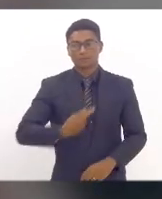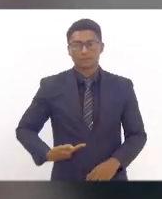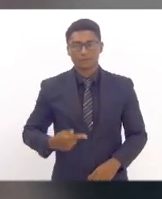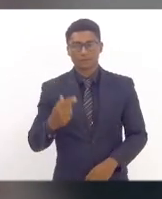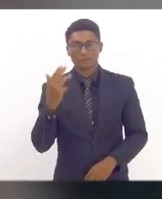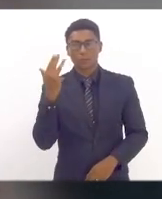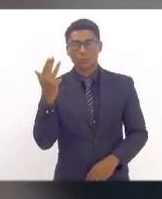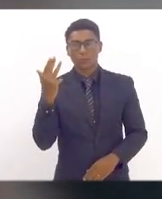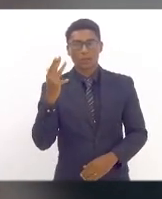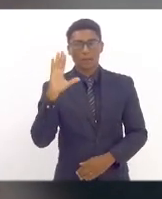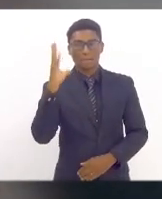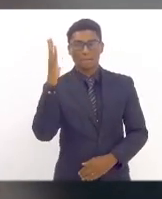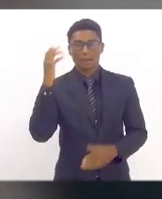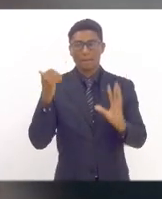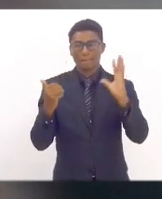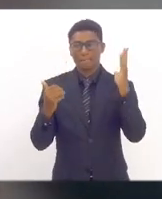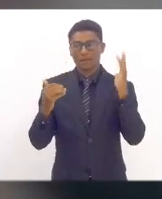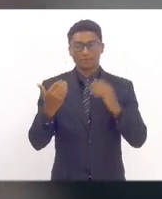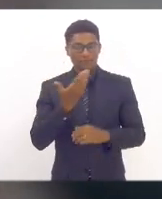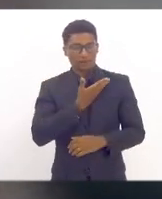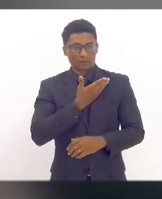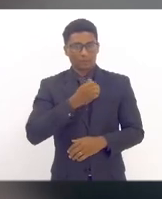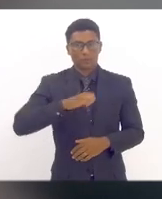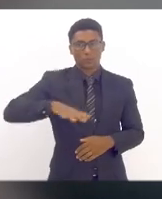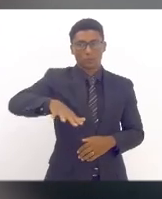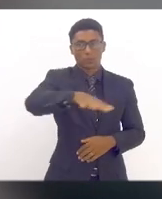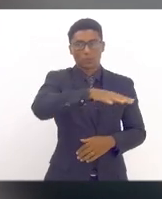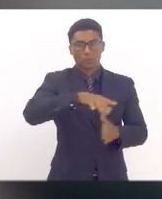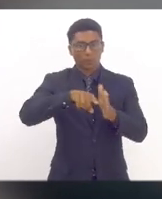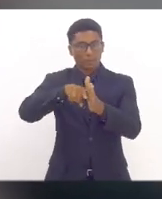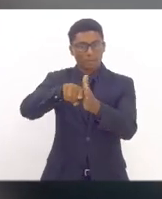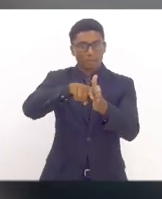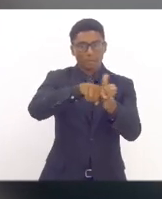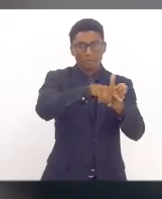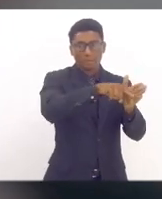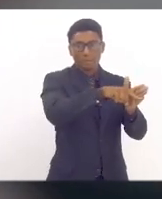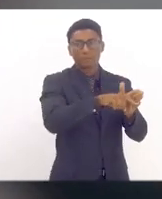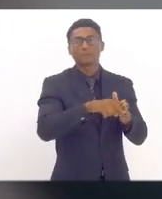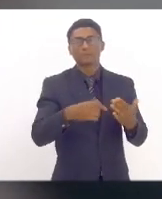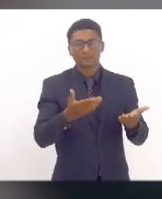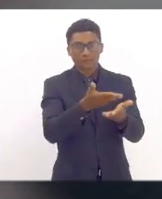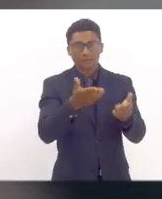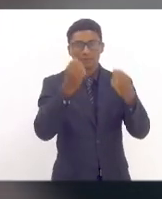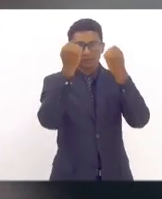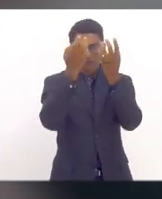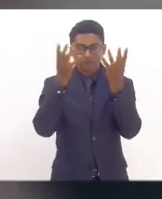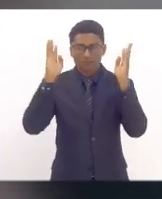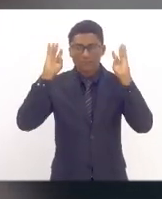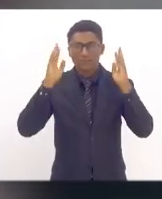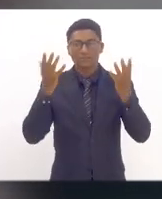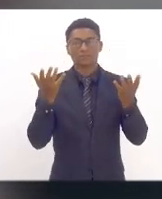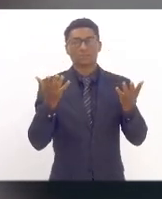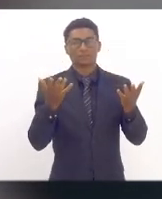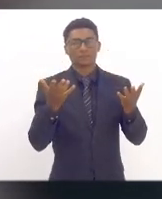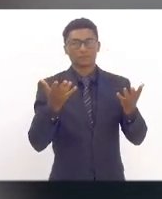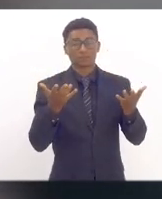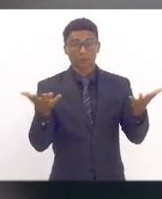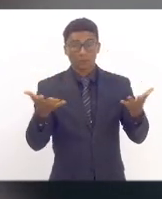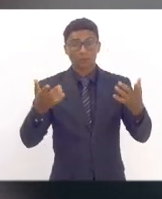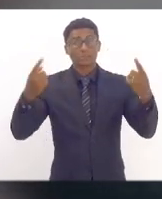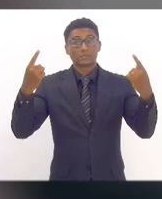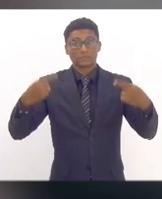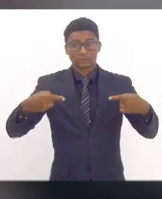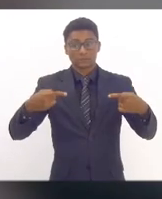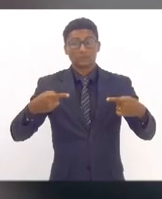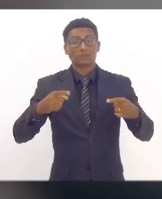com nossas companheiras e companheiros da pesquisa do seringueiros dos indígenas enfrentar-se desafios